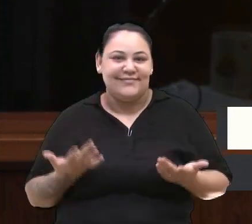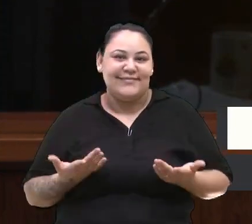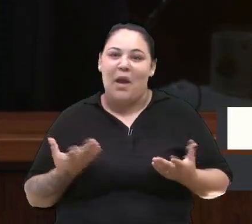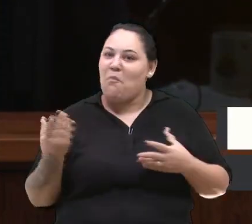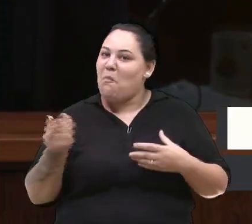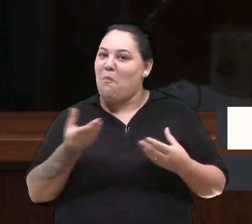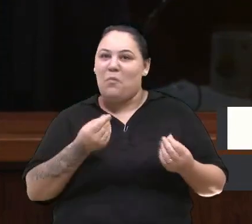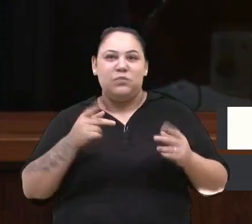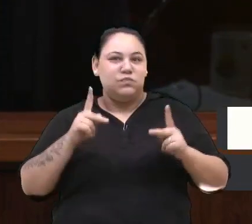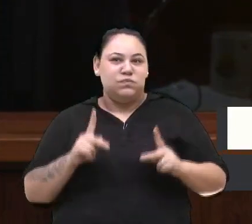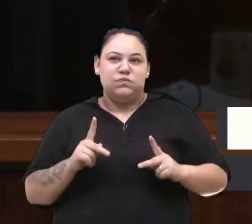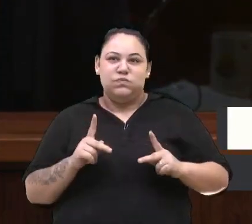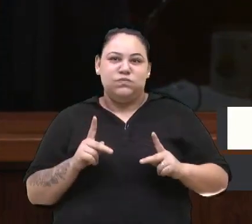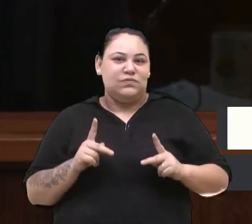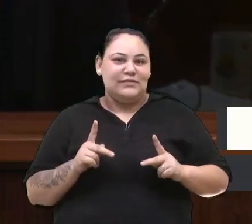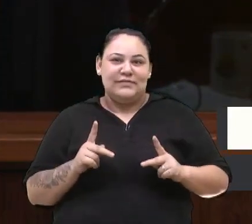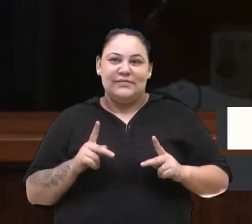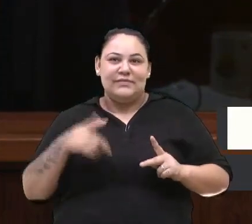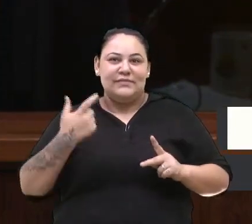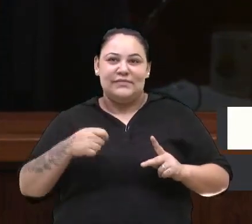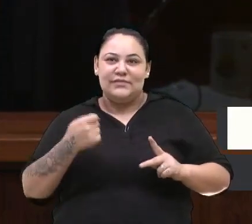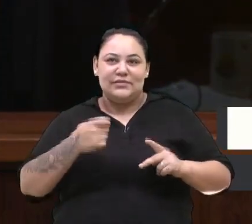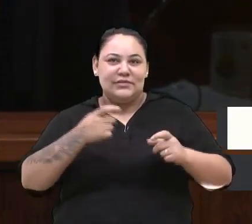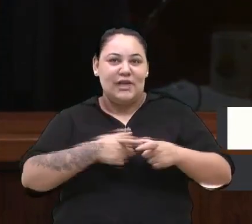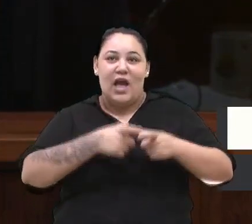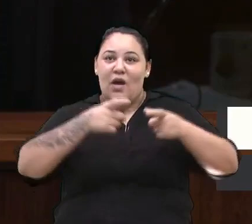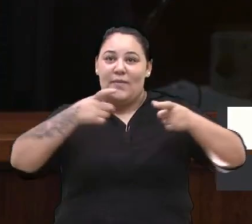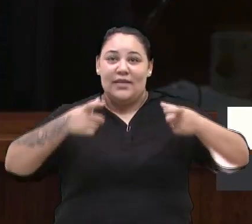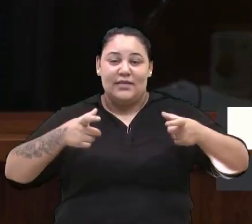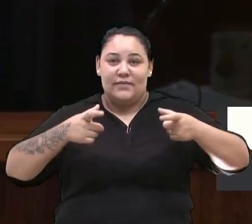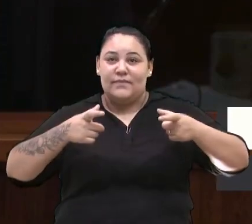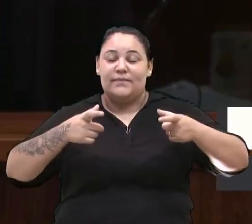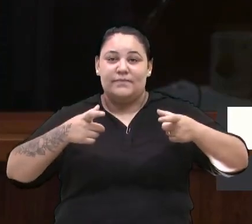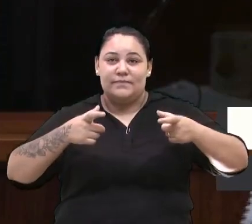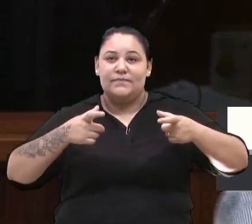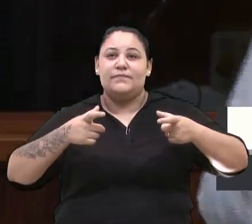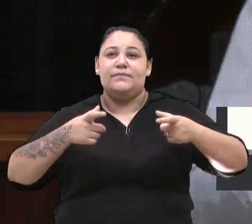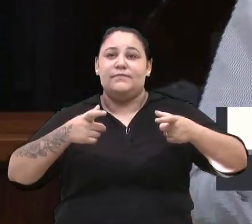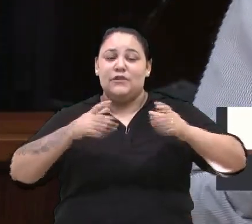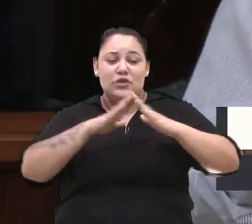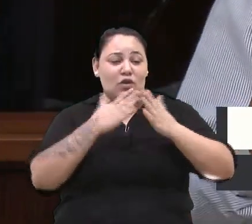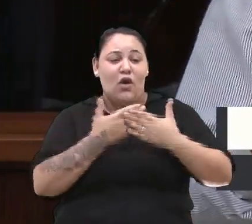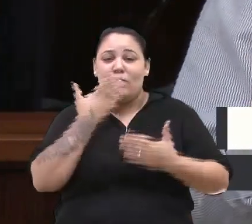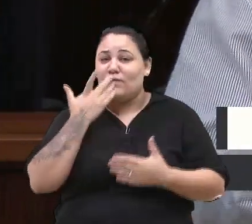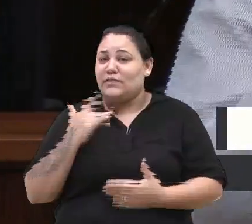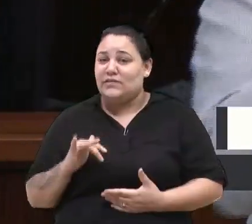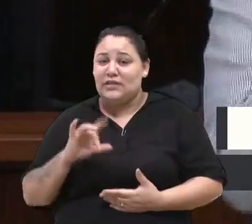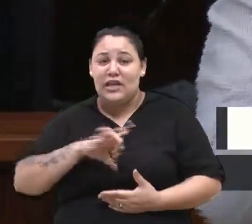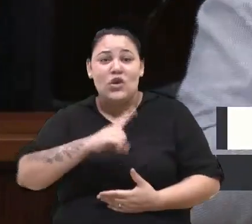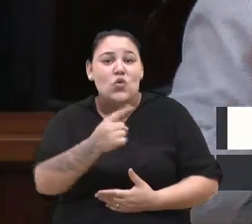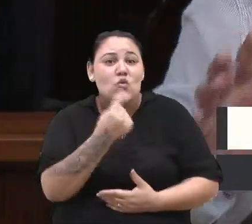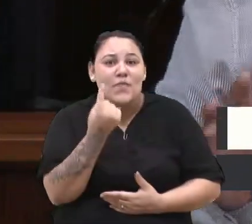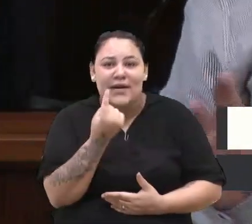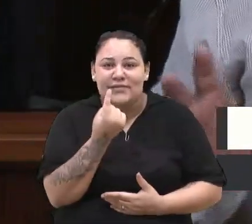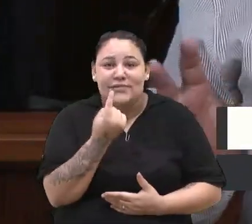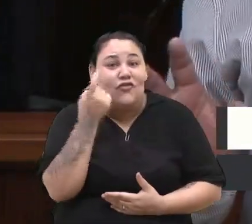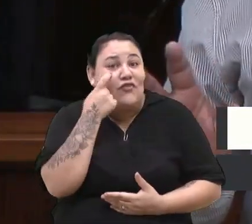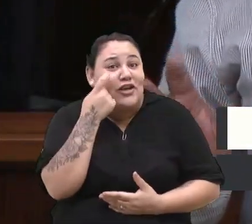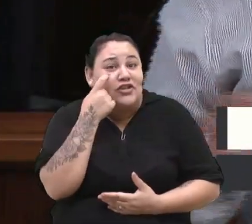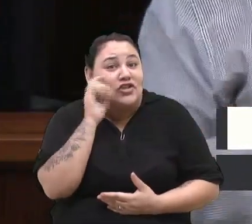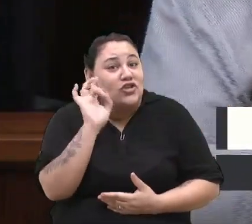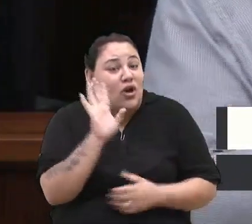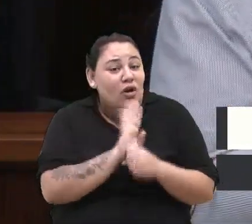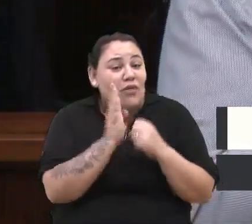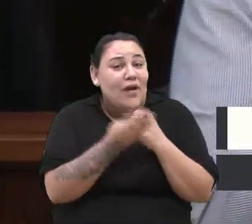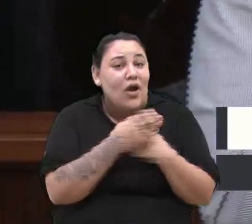ampliar o São Genaro, o Machado de Assis e a UBS também. Escola de Educação Infantil tem uma. Então, veja, lá no Reolon, para falar só desse exemplo, que